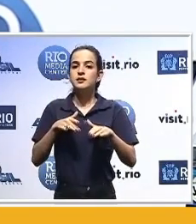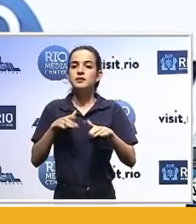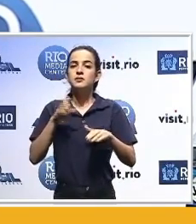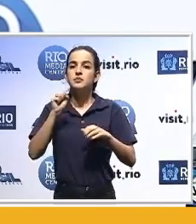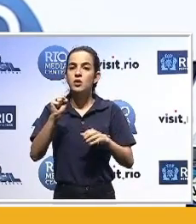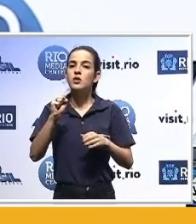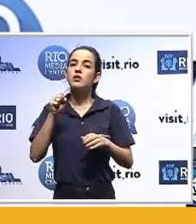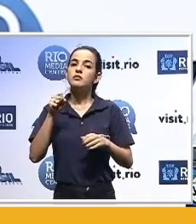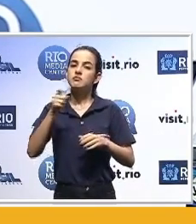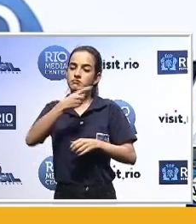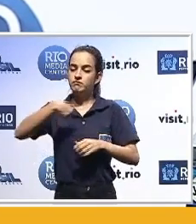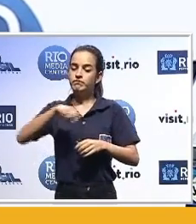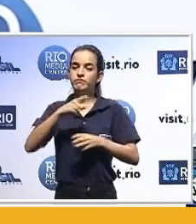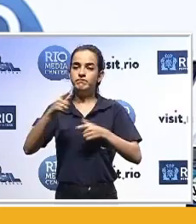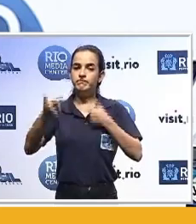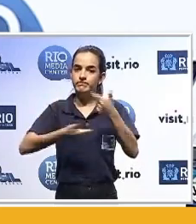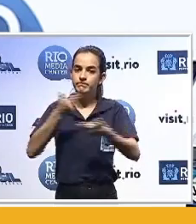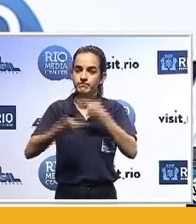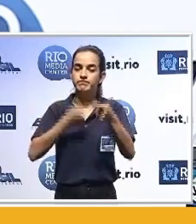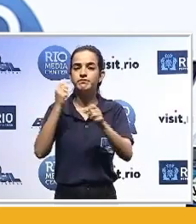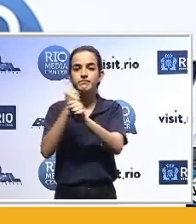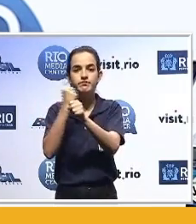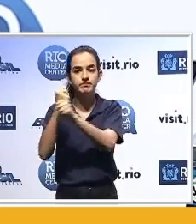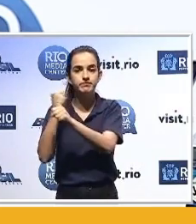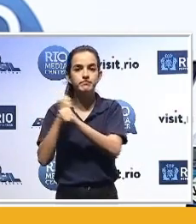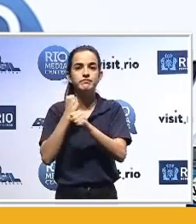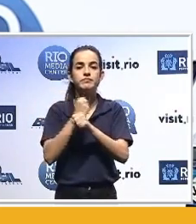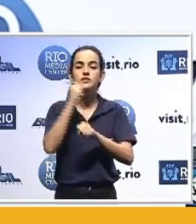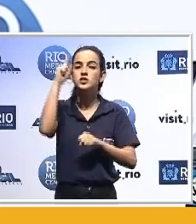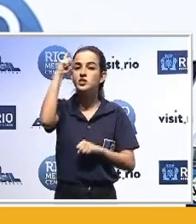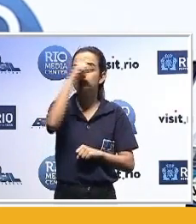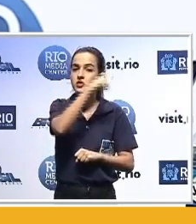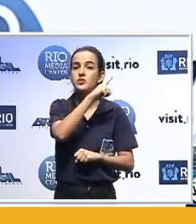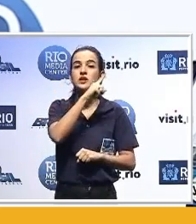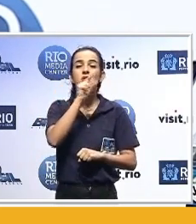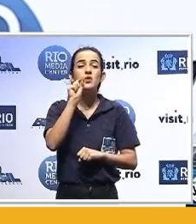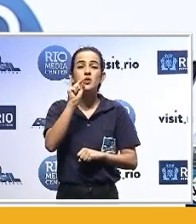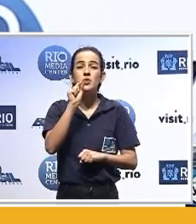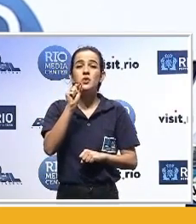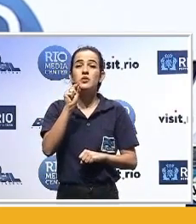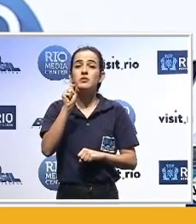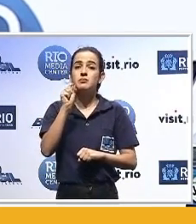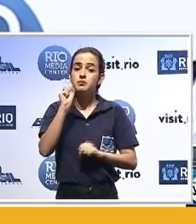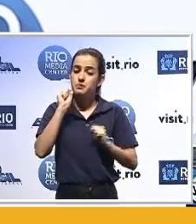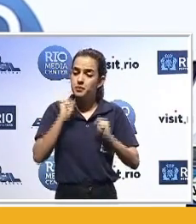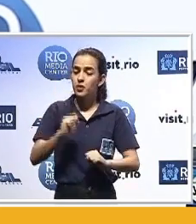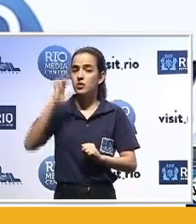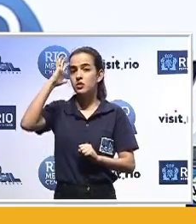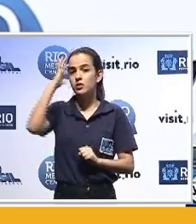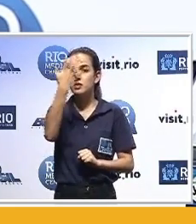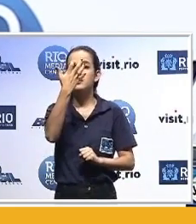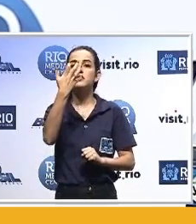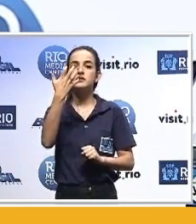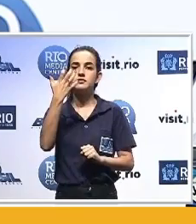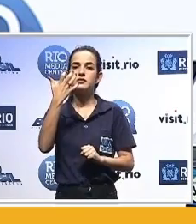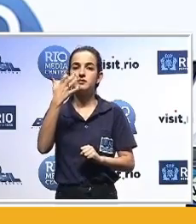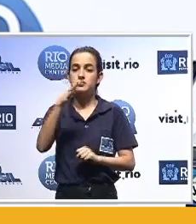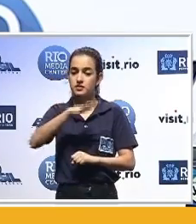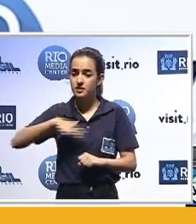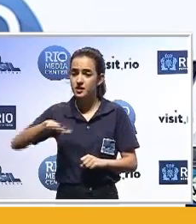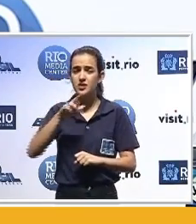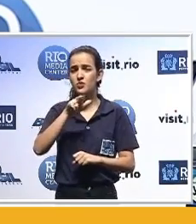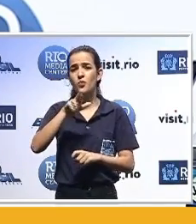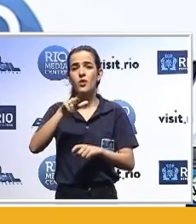via mercado. E no Brasil nós temos tido dificuldade de entender que o mercado pode ter solução, o mercado é solução. O mercado não é